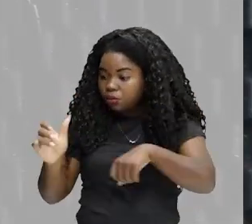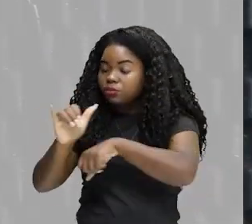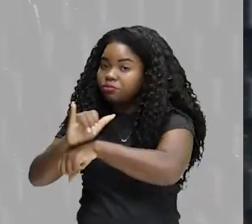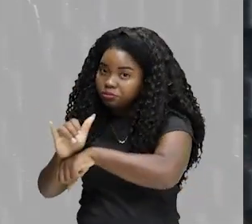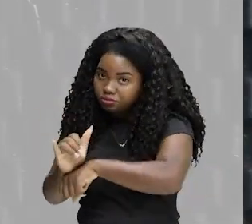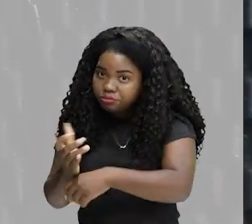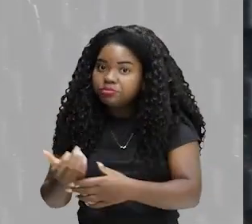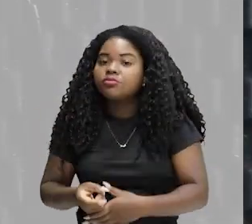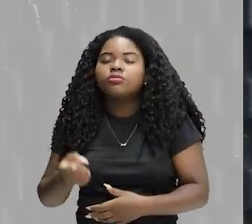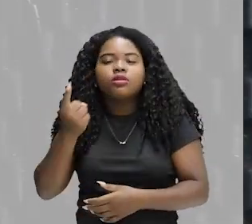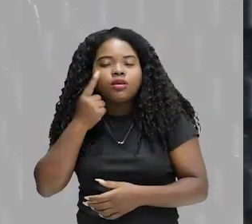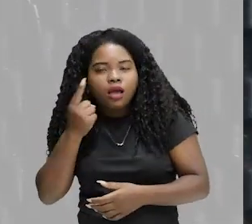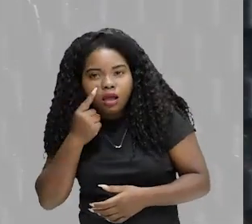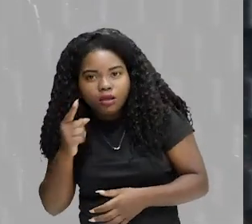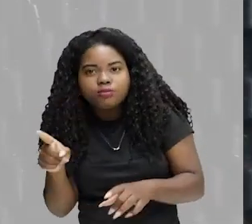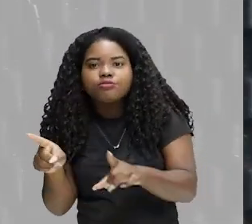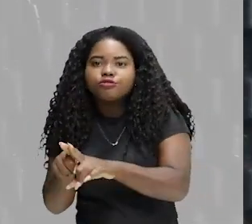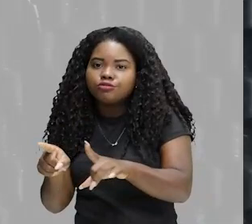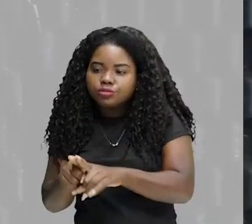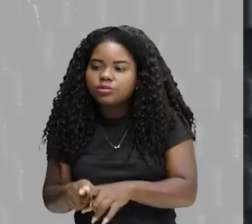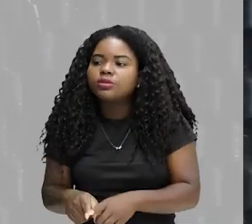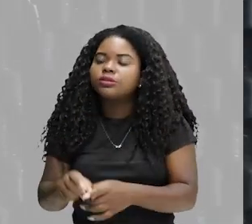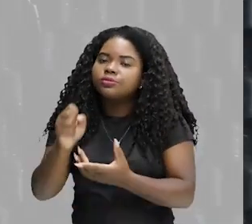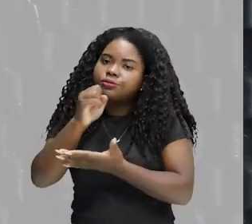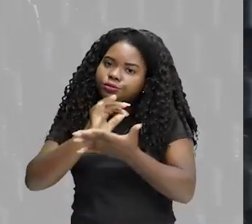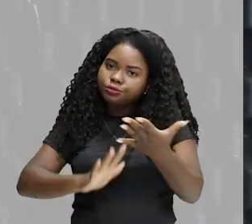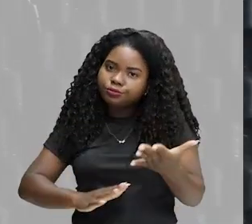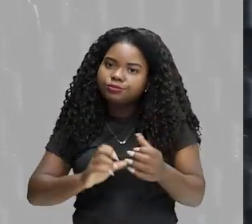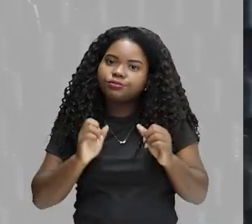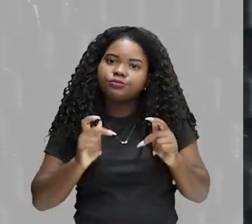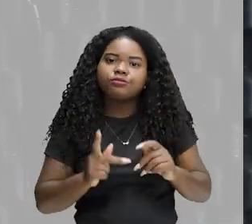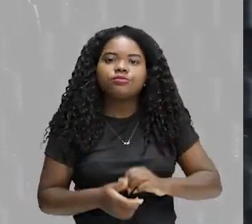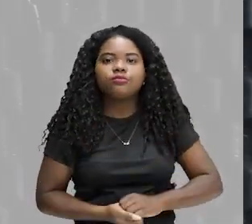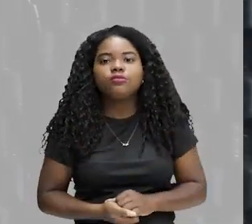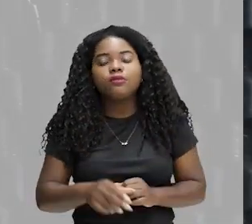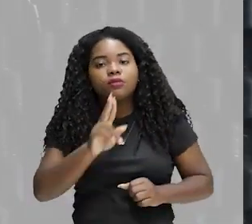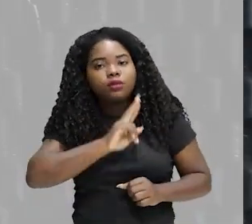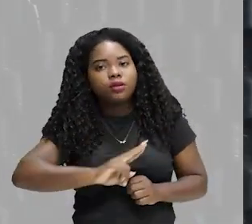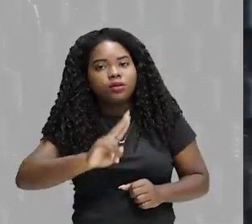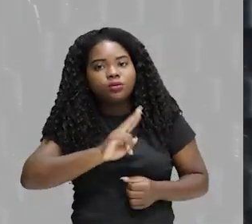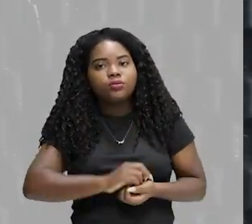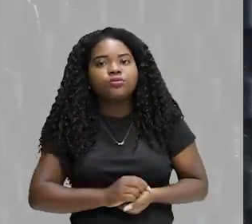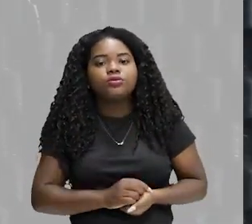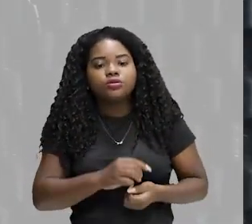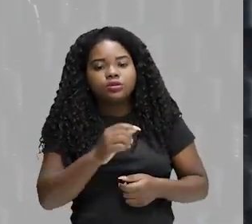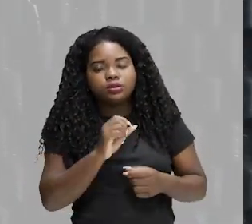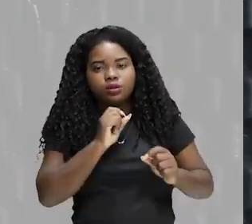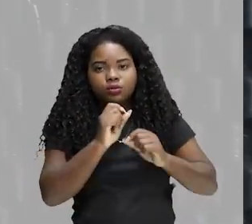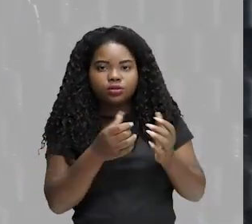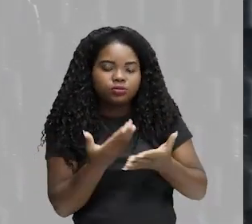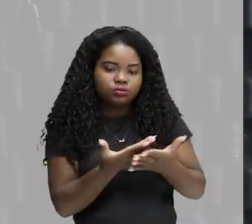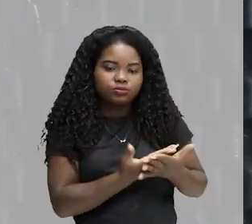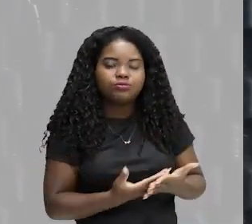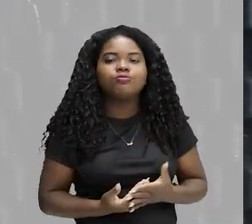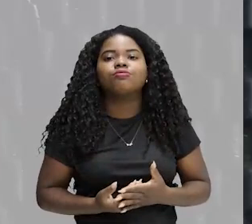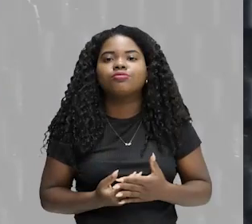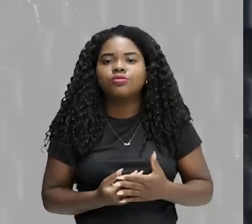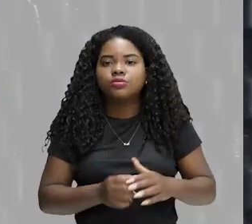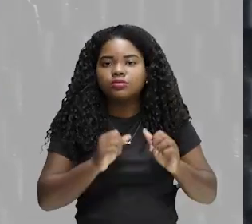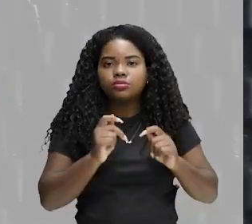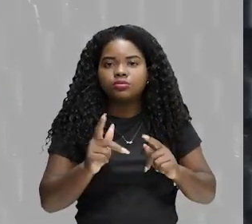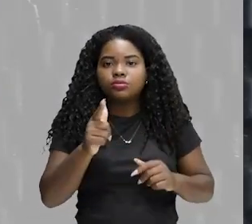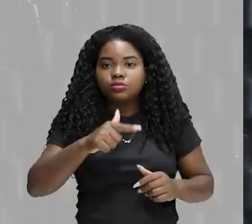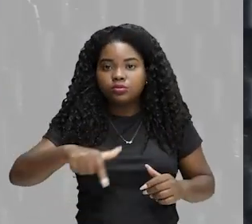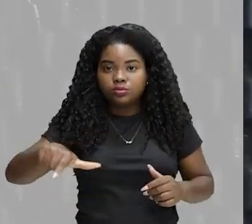né? Tirar sua dúvida, fazer os exercícios e aí utilizar como objeto de estudo, tá, para as tuas aulas,